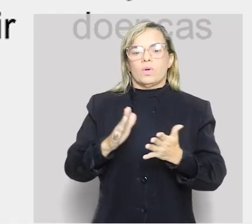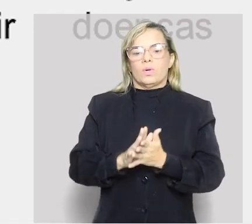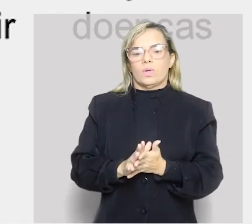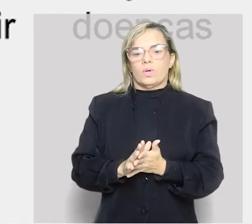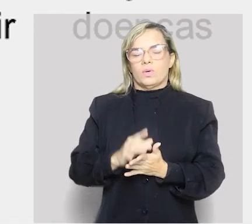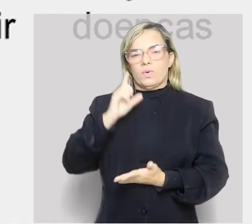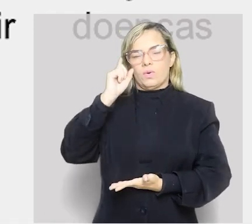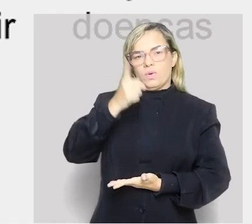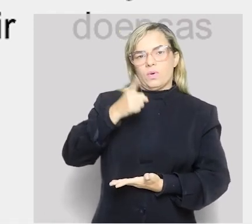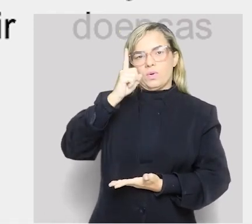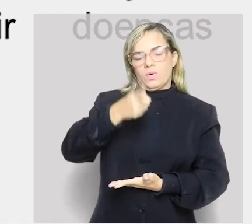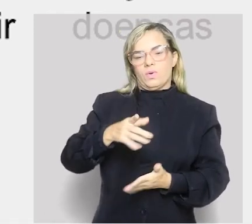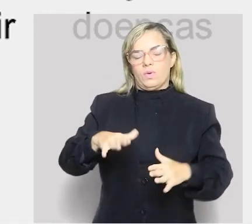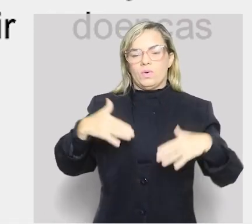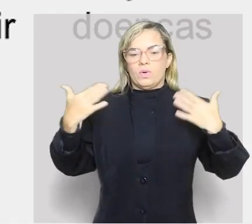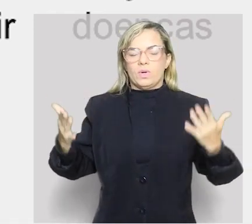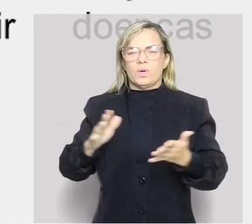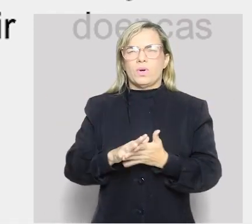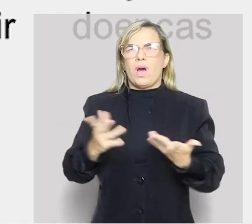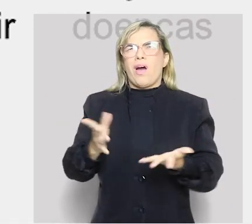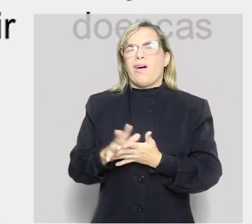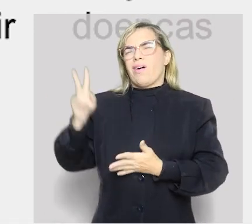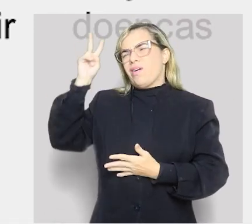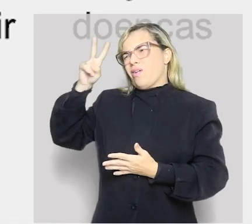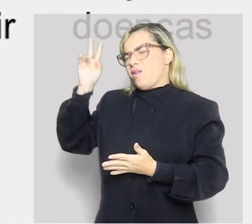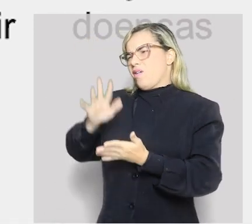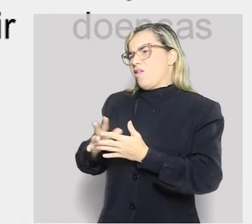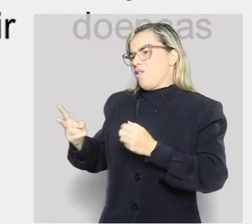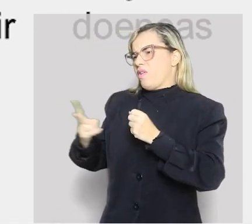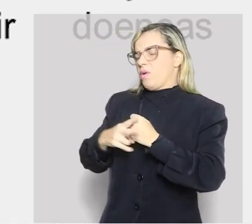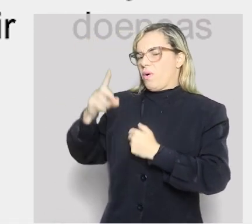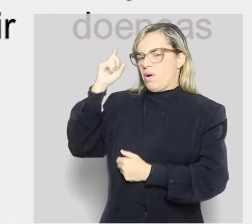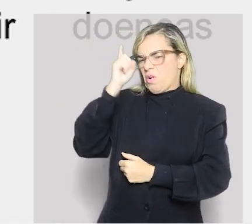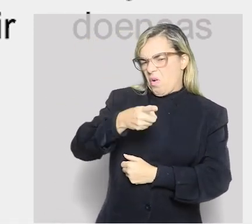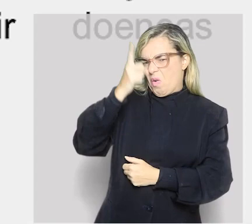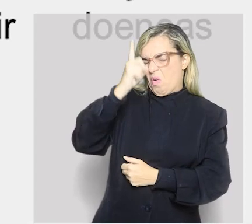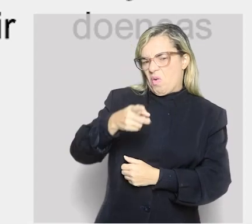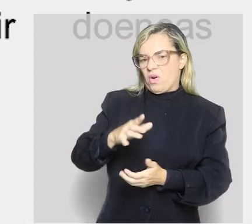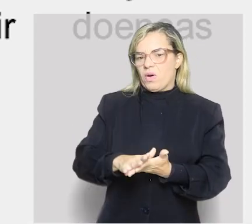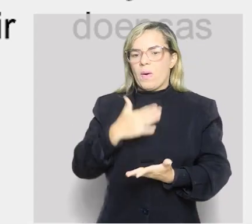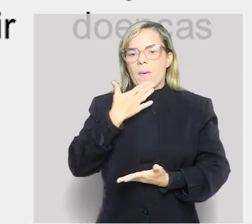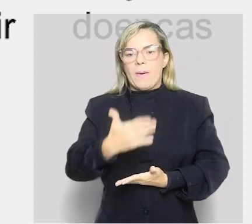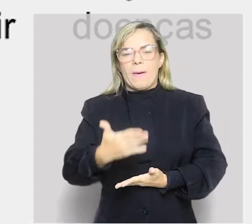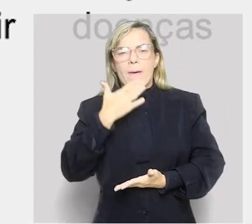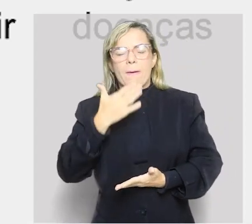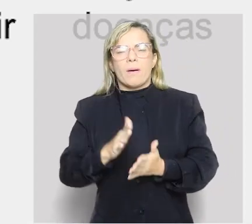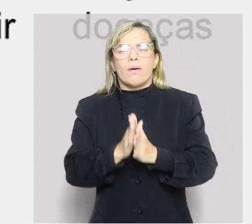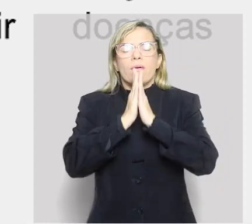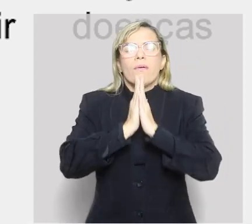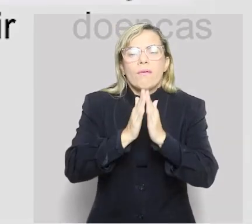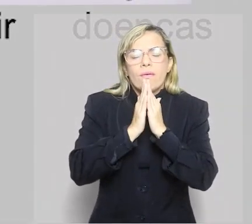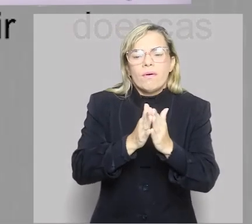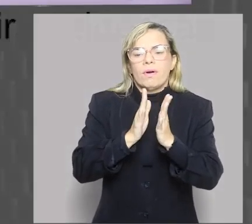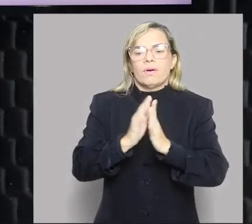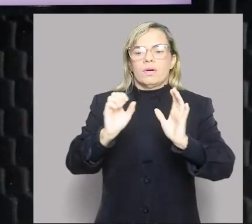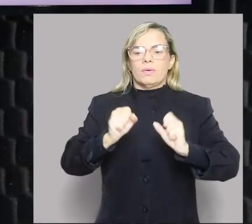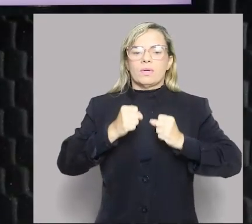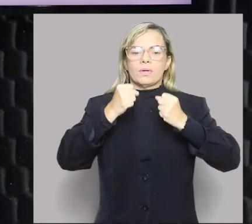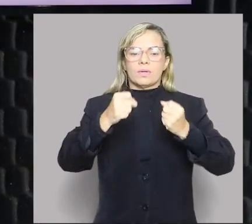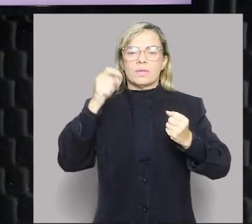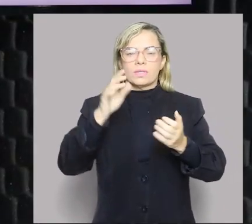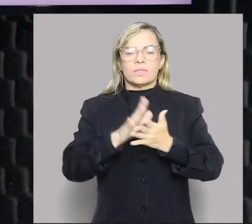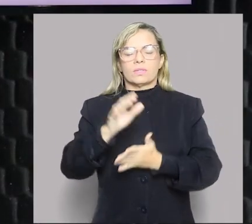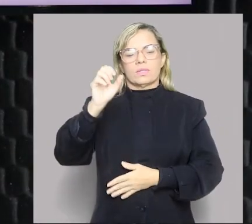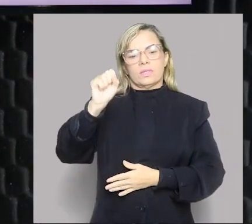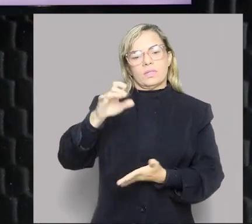lembro o que é imperativo. O imperativo são verbos que dão comando, certo? Ordem, pedido, súplica. Podemos afirmar que